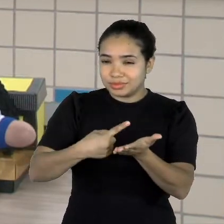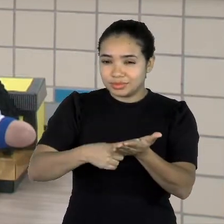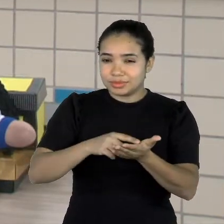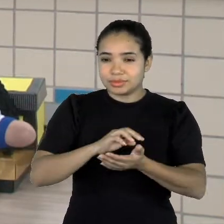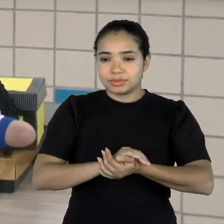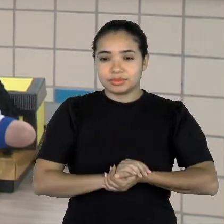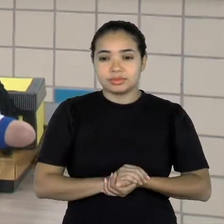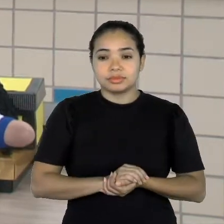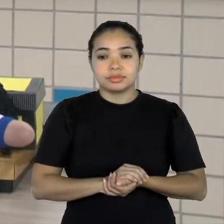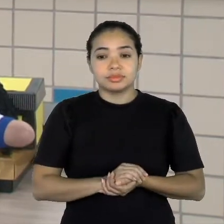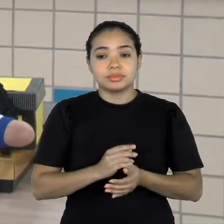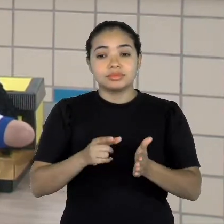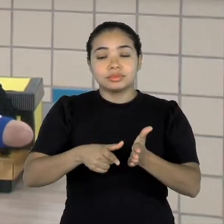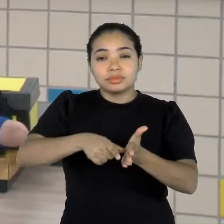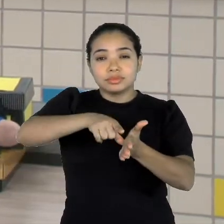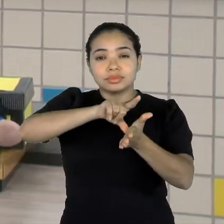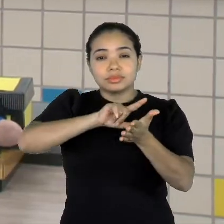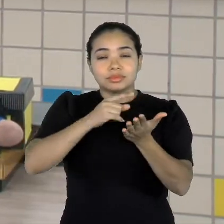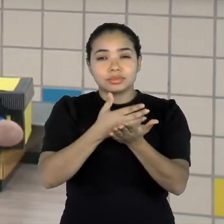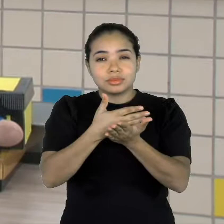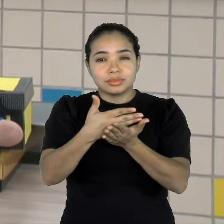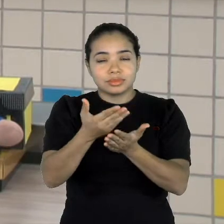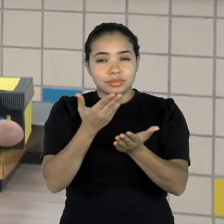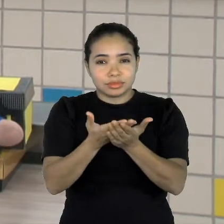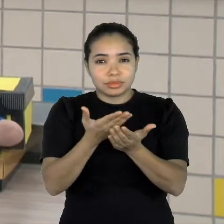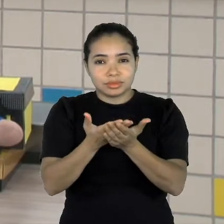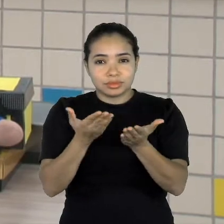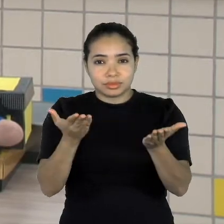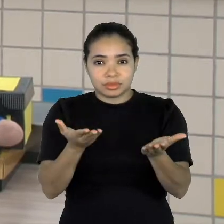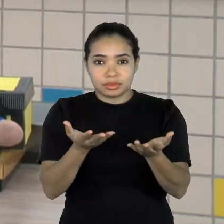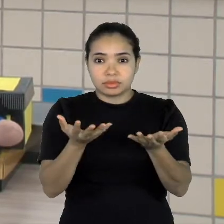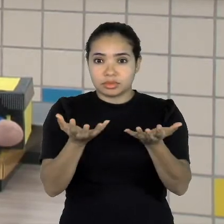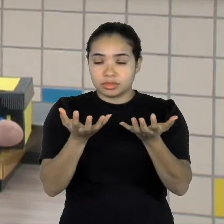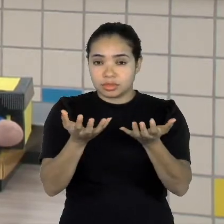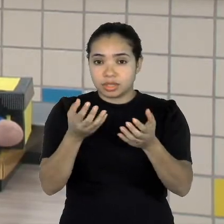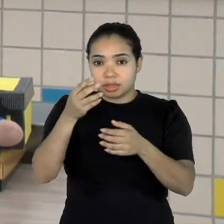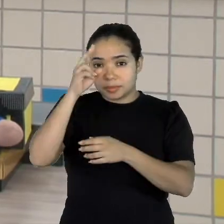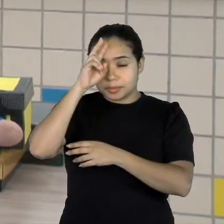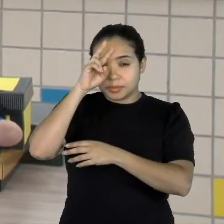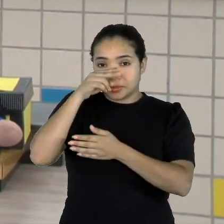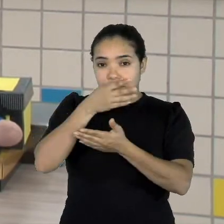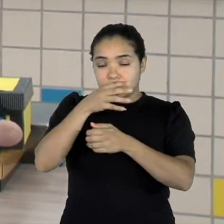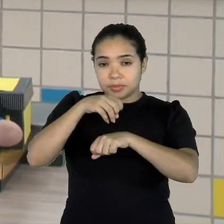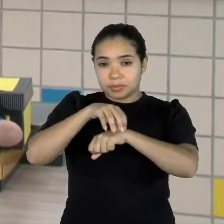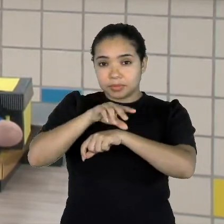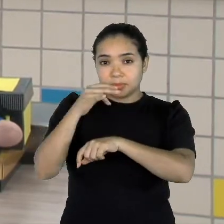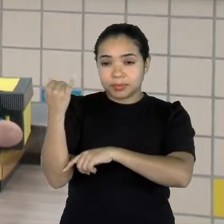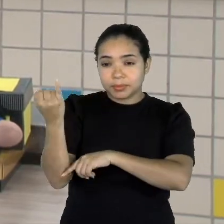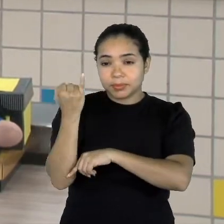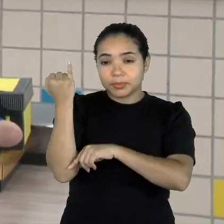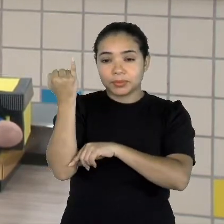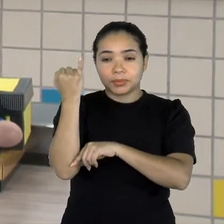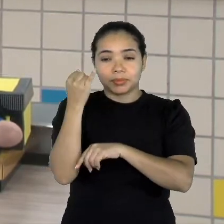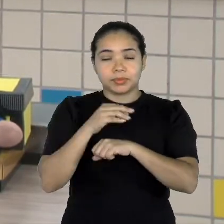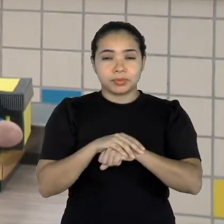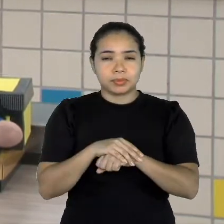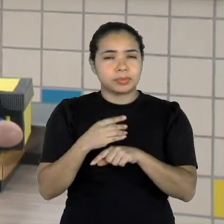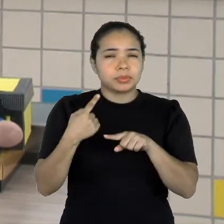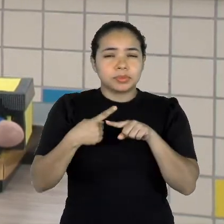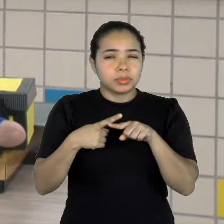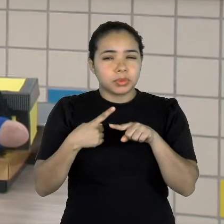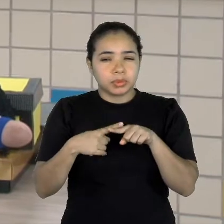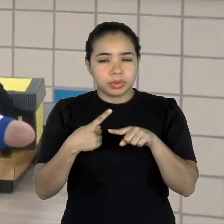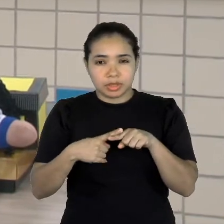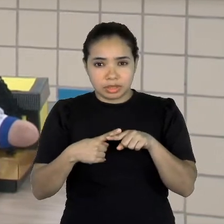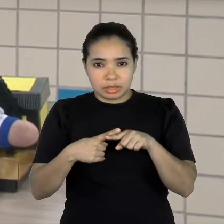só que antes de começar a nossa aula de hoje, eu quero fazer para vocês um lembrete bem importante. Por que é um lembrete importante?